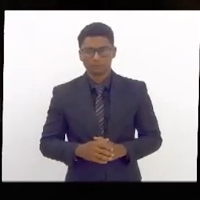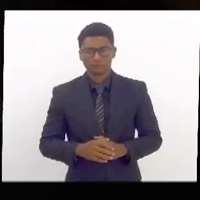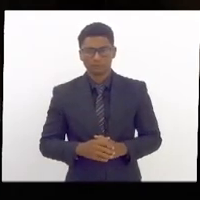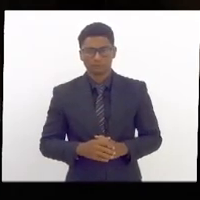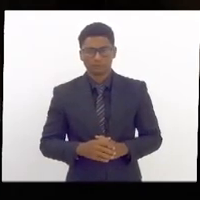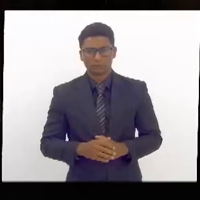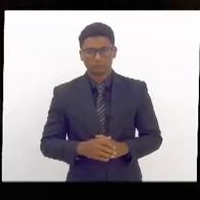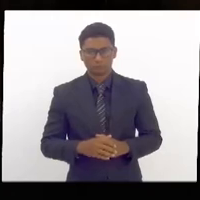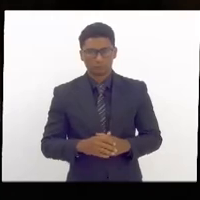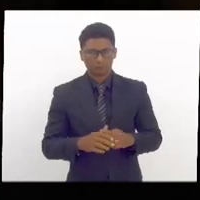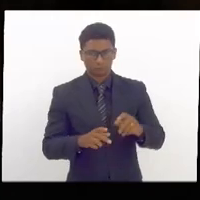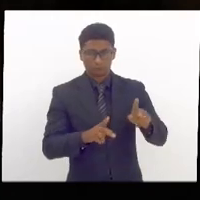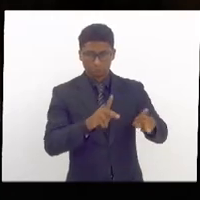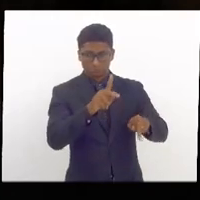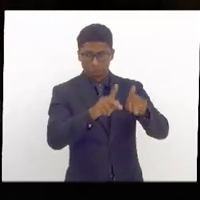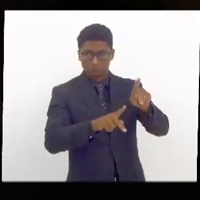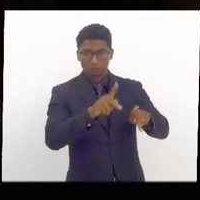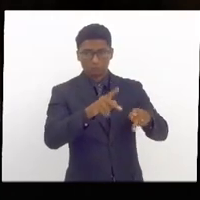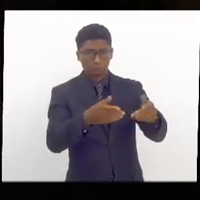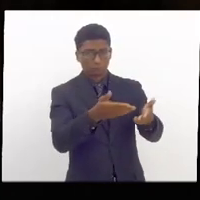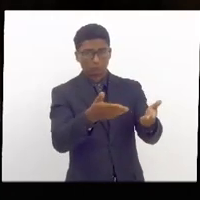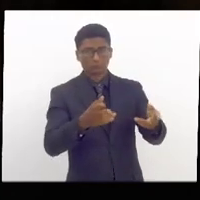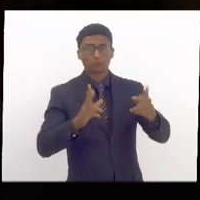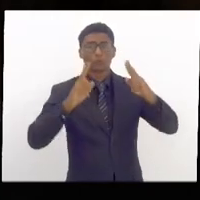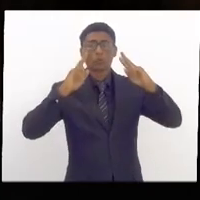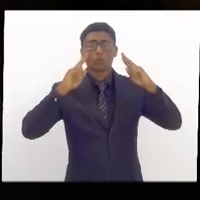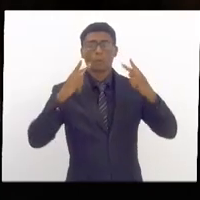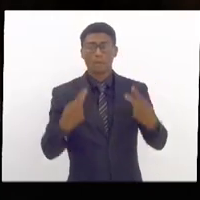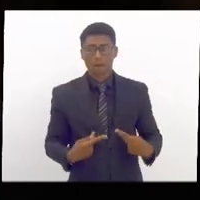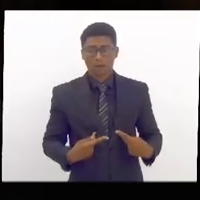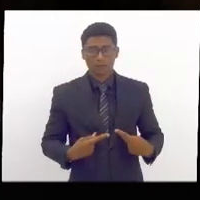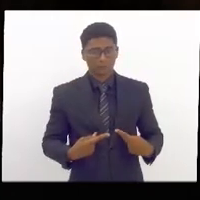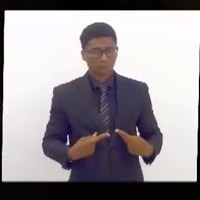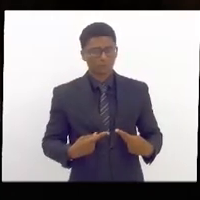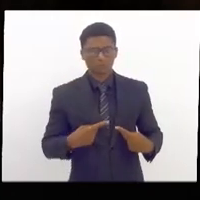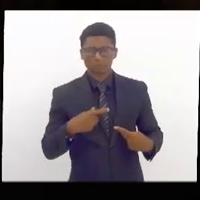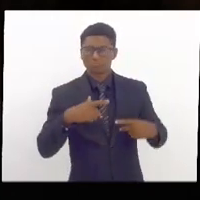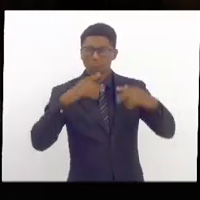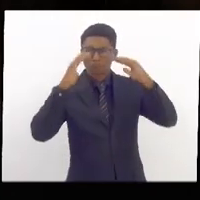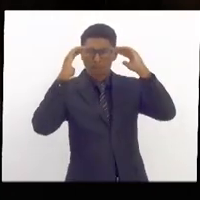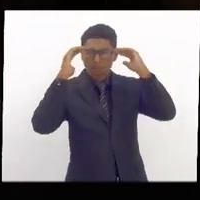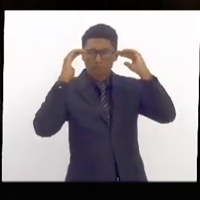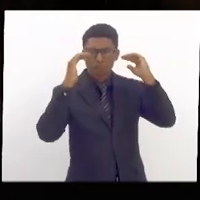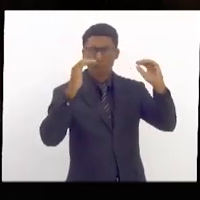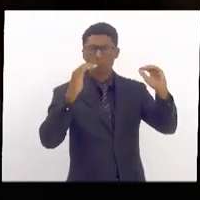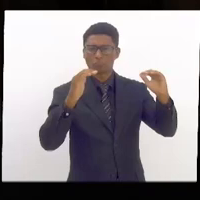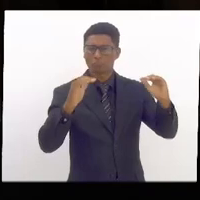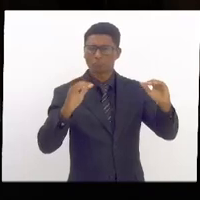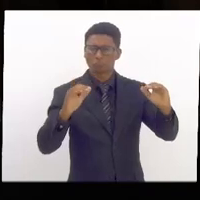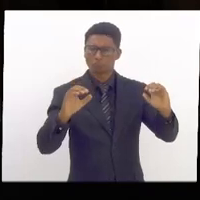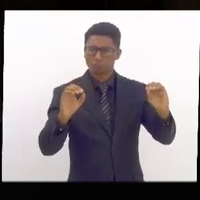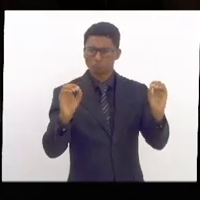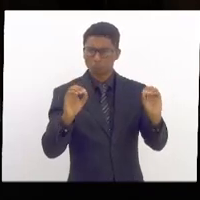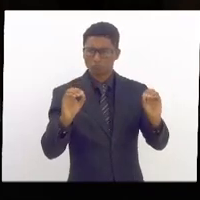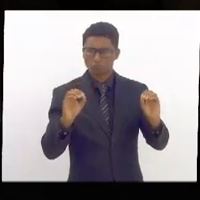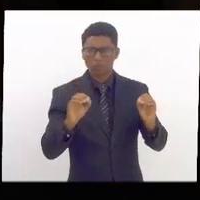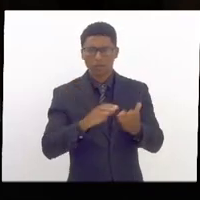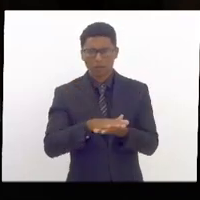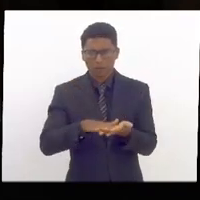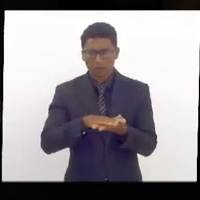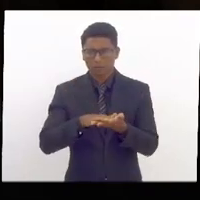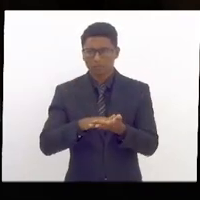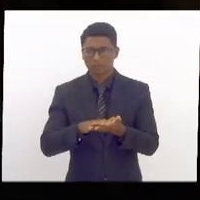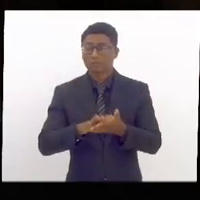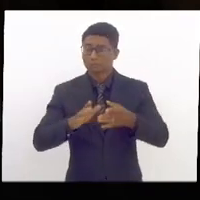a população na sua dignidade humana. Afinal de contas, nós queremos e devemos ter